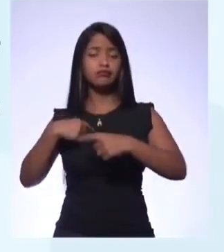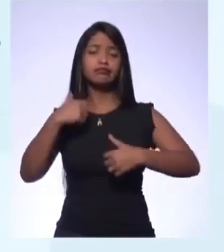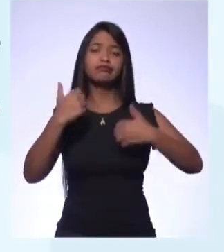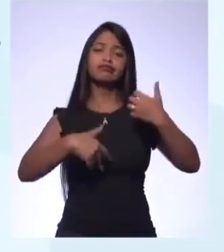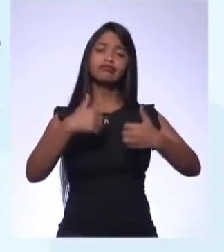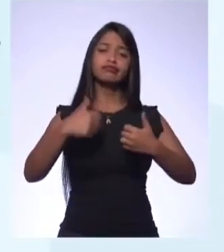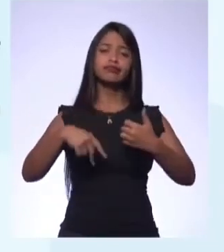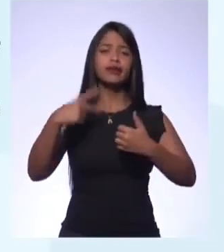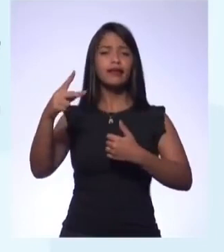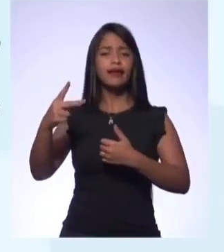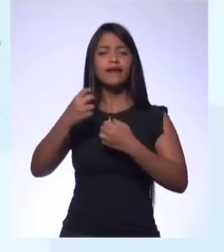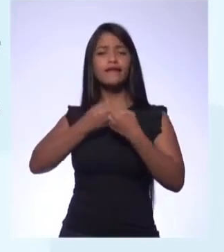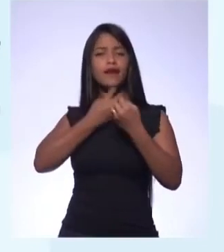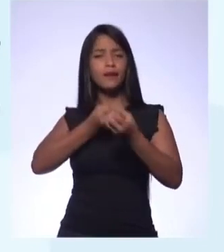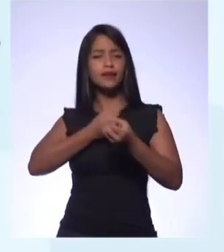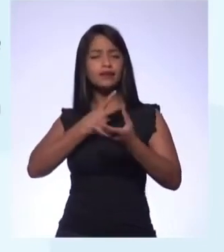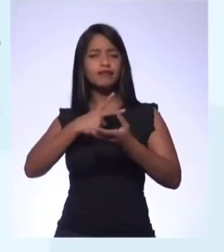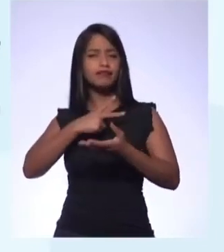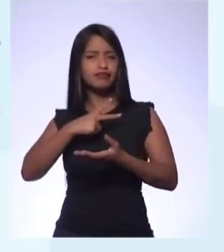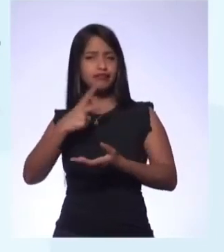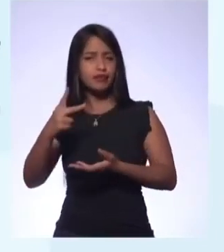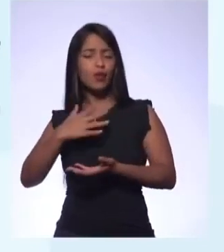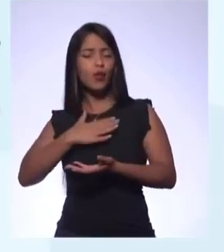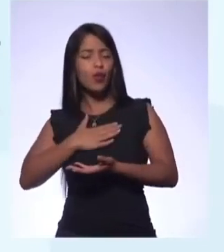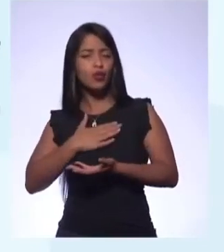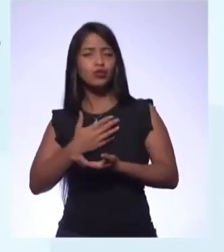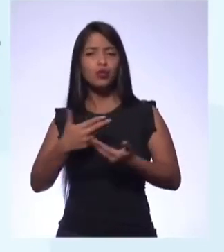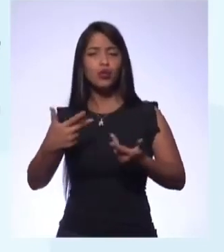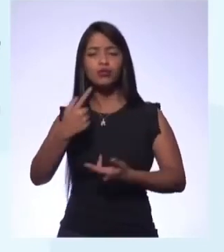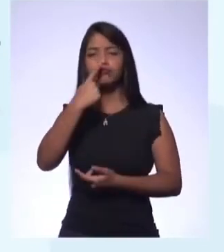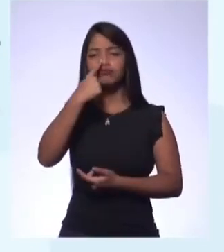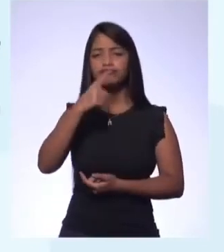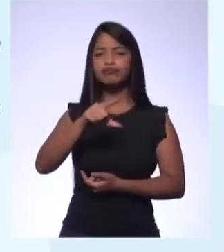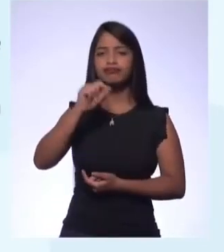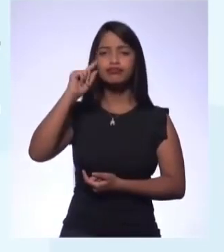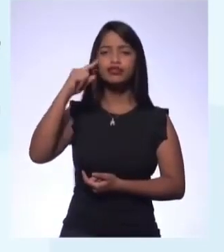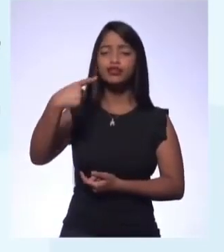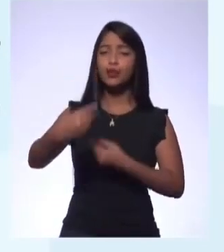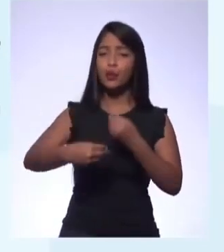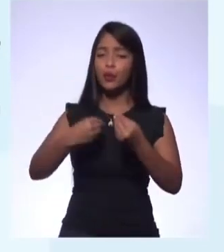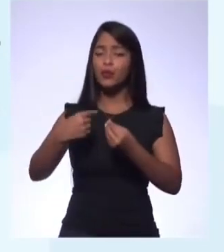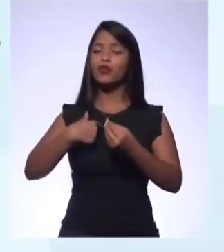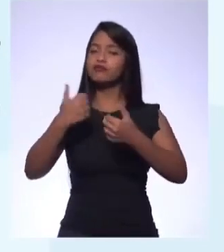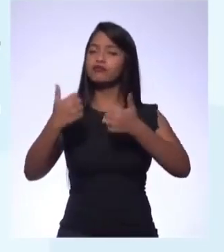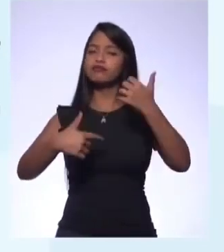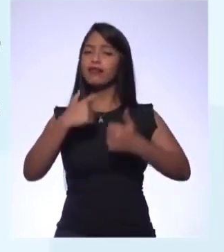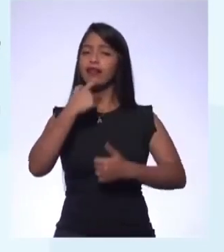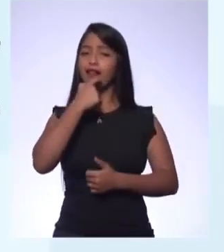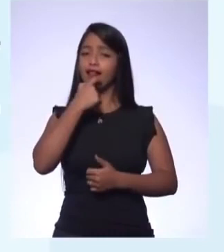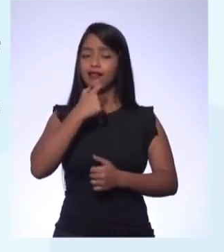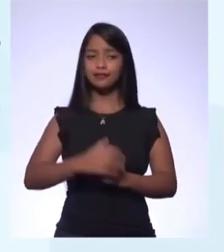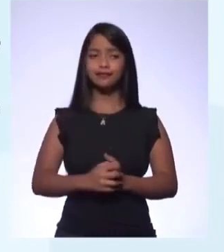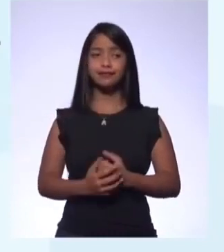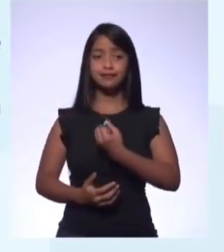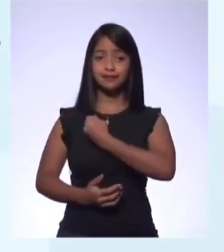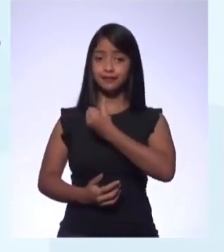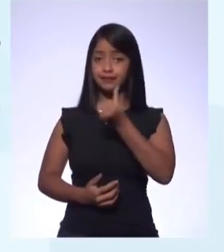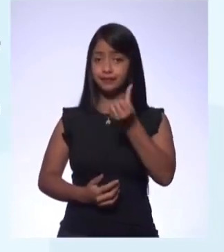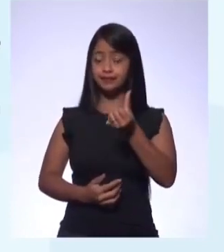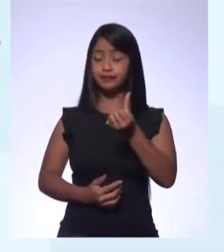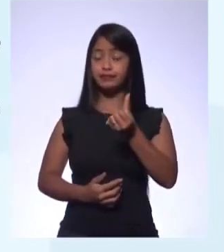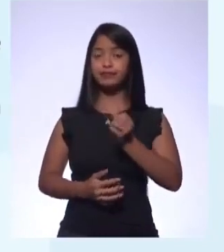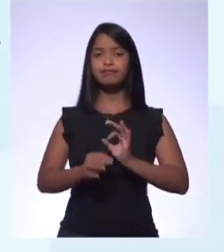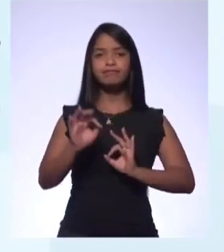e características relacionadas a gostos, preferências e rotinas. Number 6. Planejar a